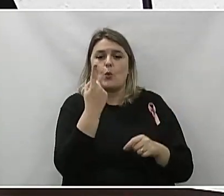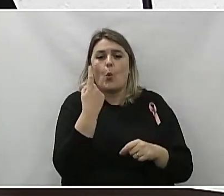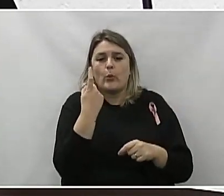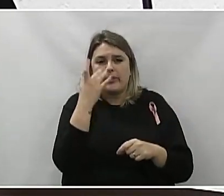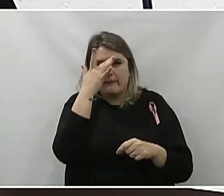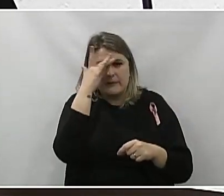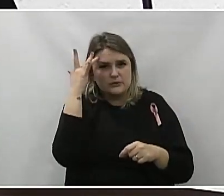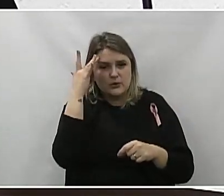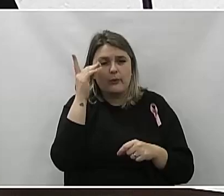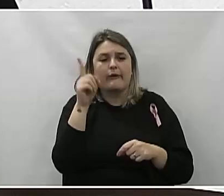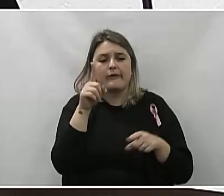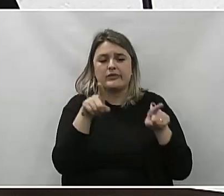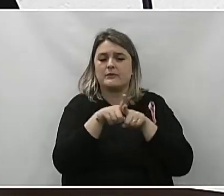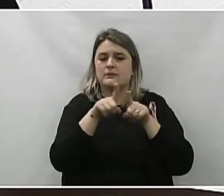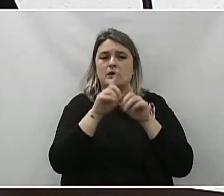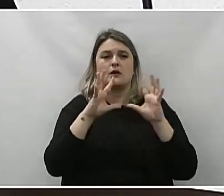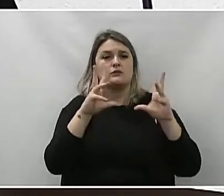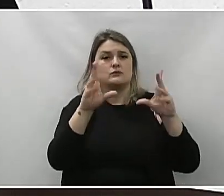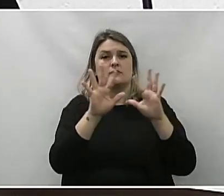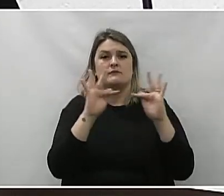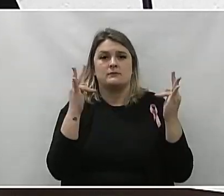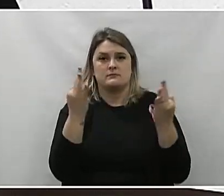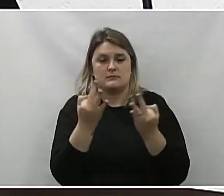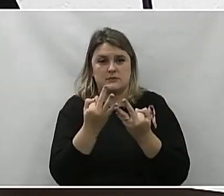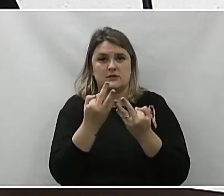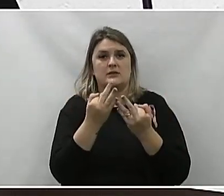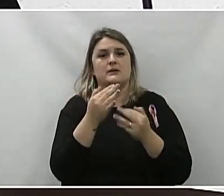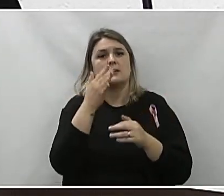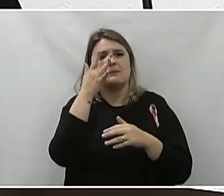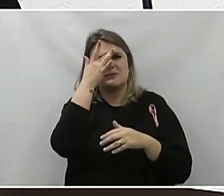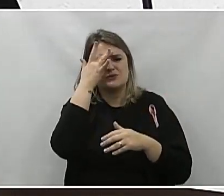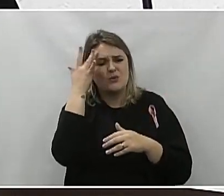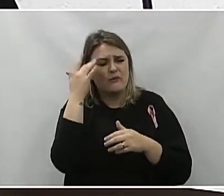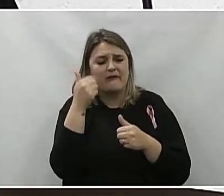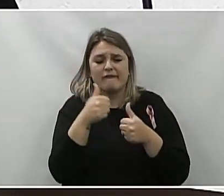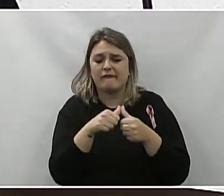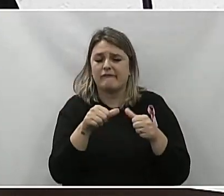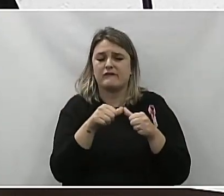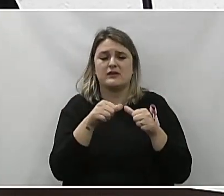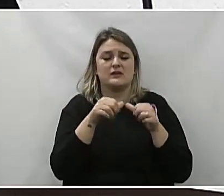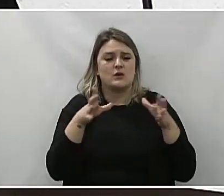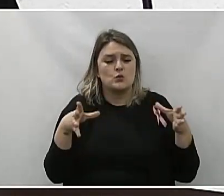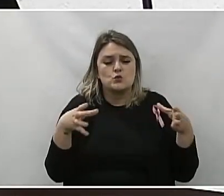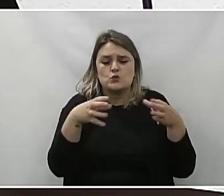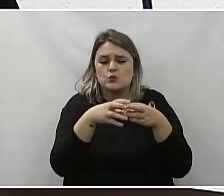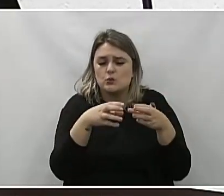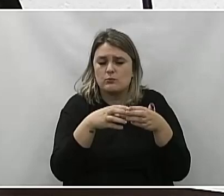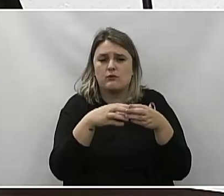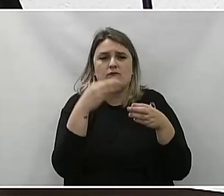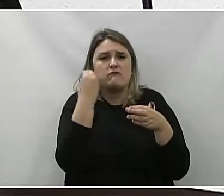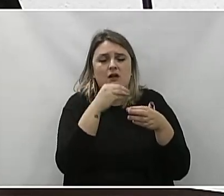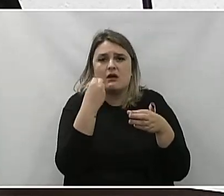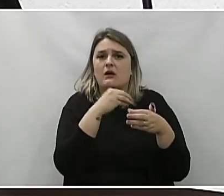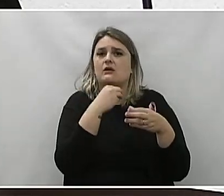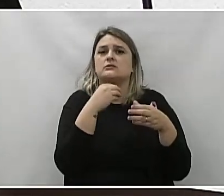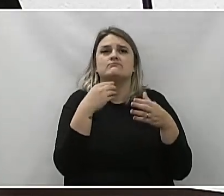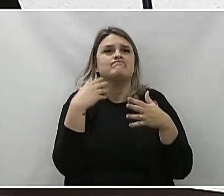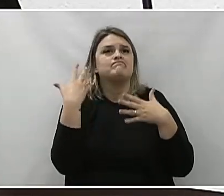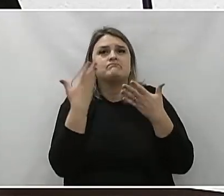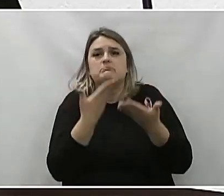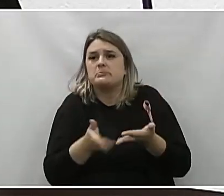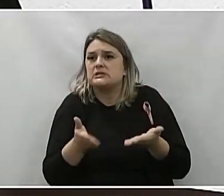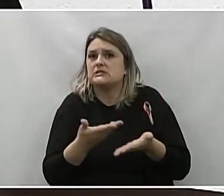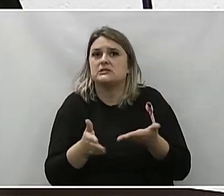atinge só o paciente atinge toda a família você debilita todo um clã todo uma família e a gente sabe